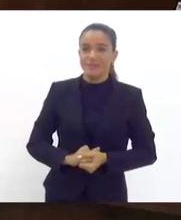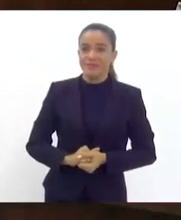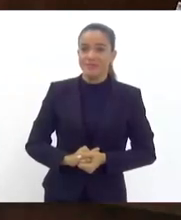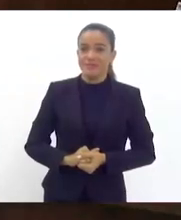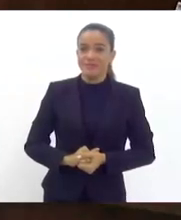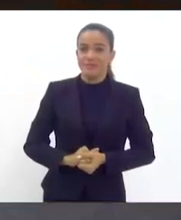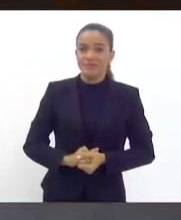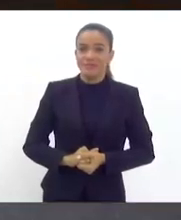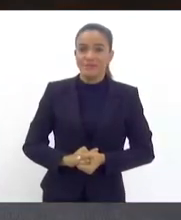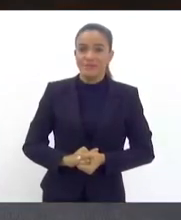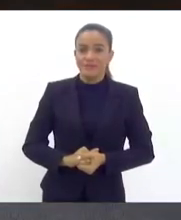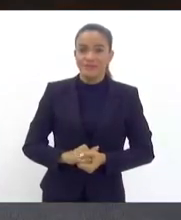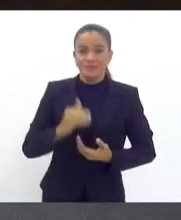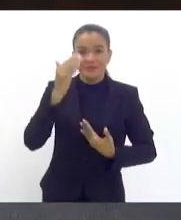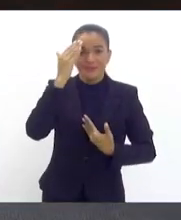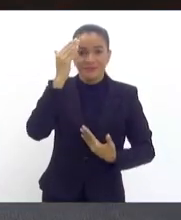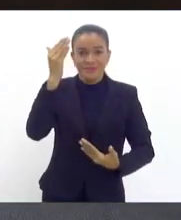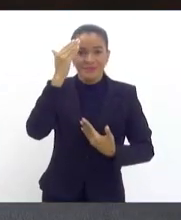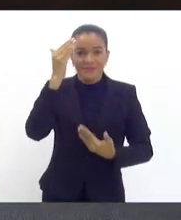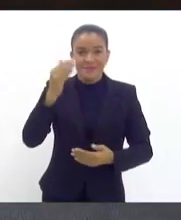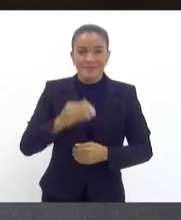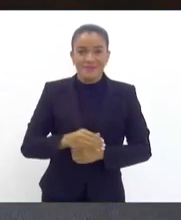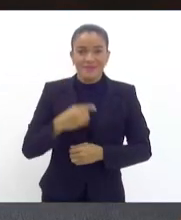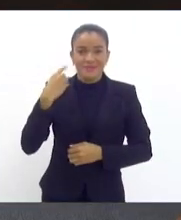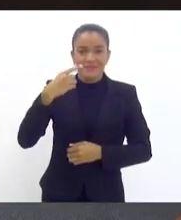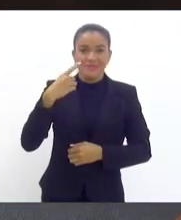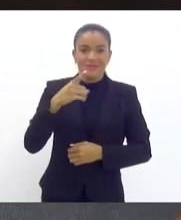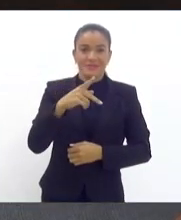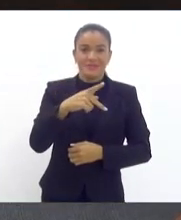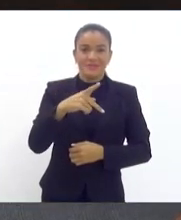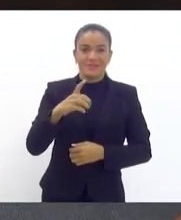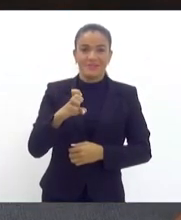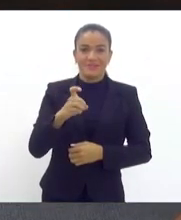Muito obrigado Dr Pedro